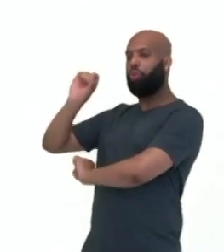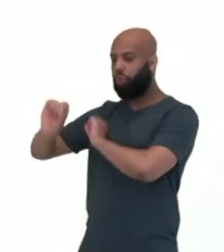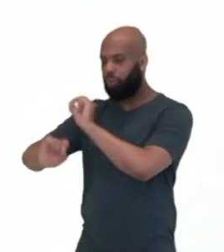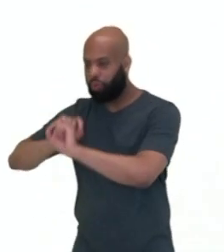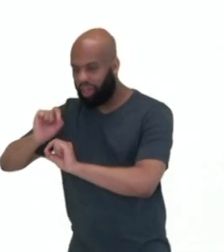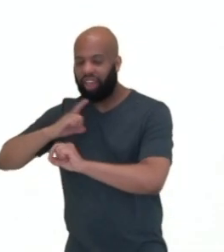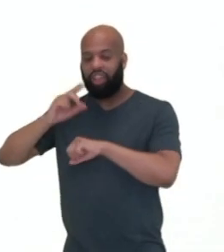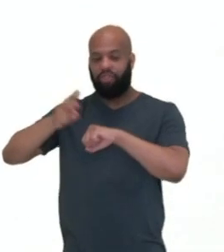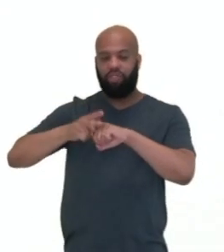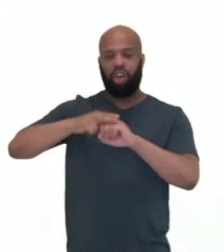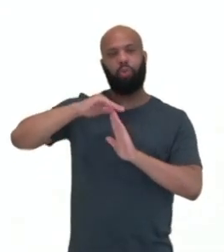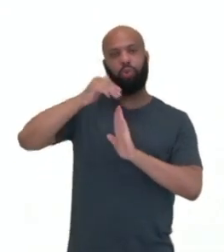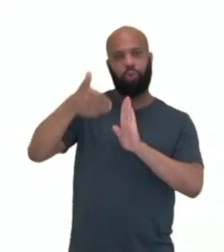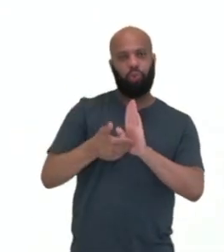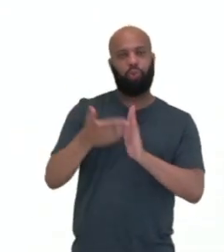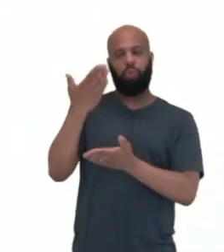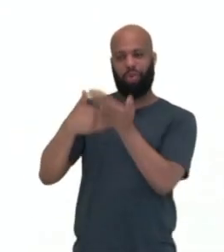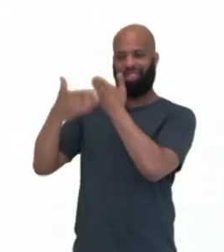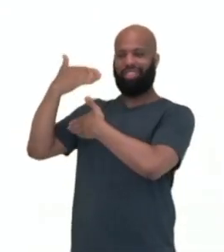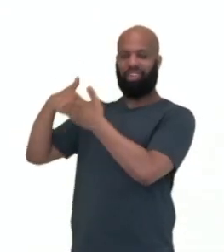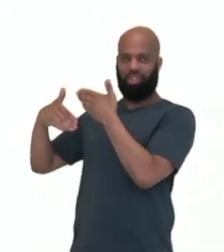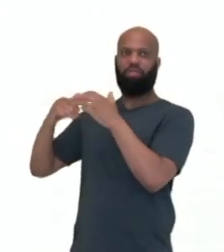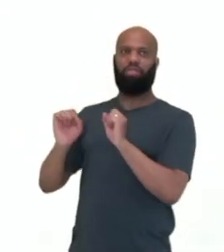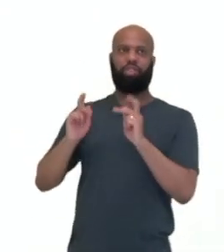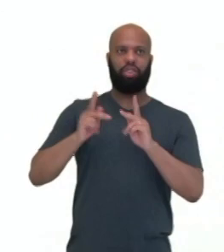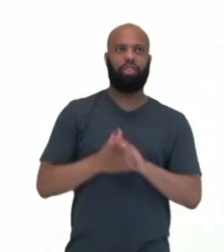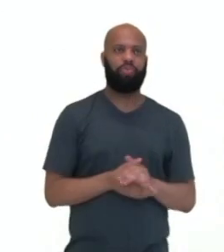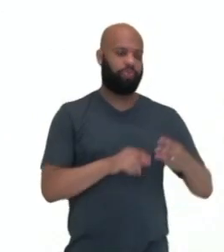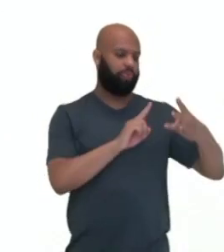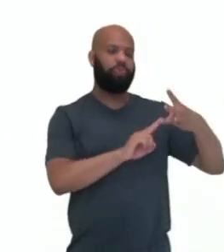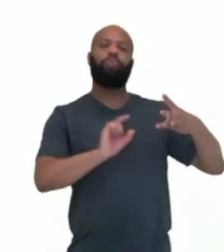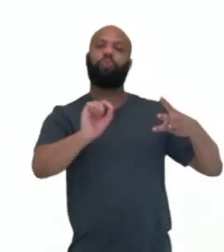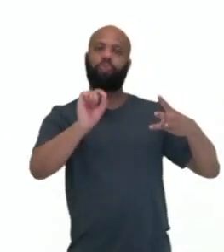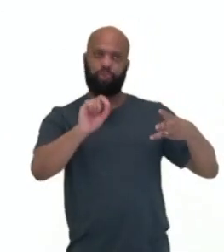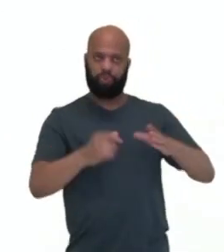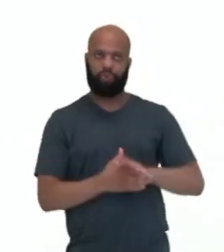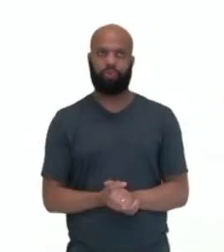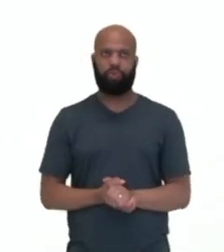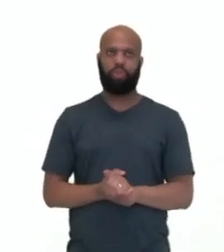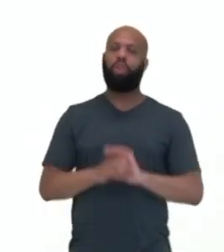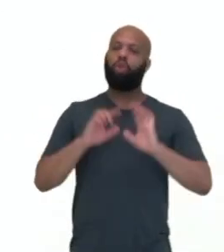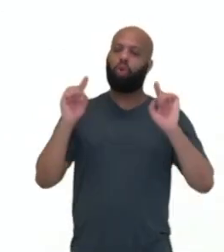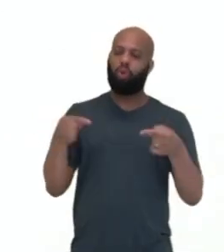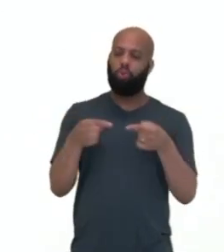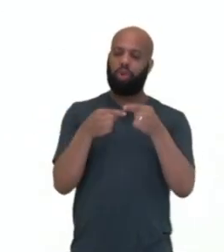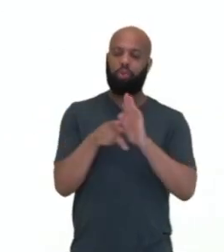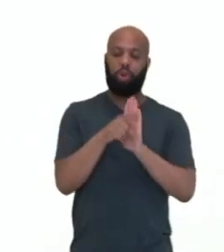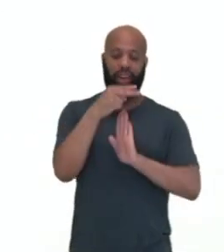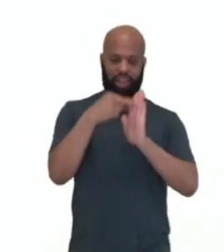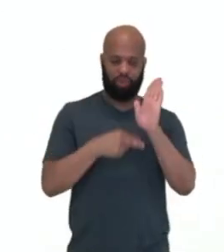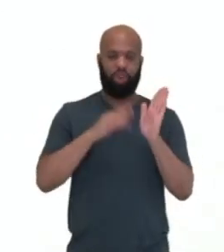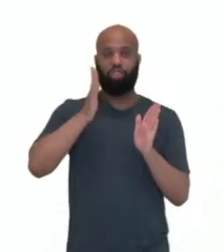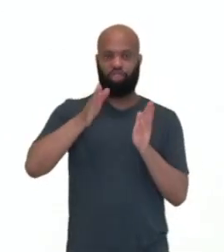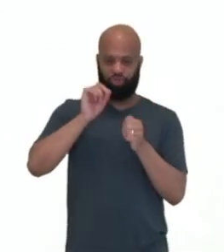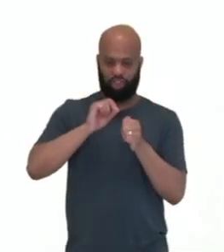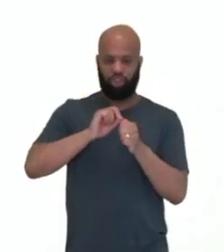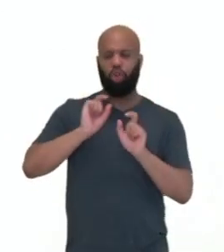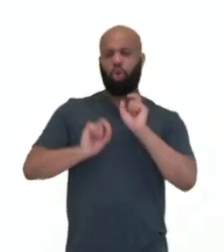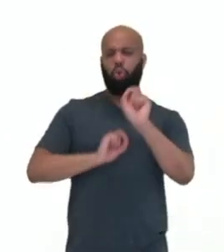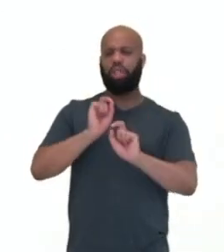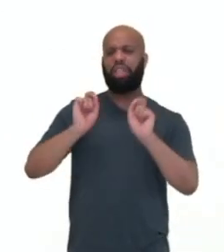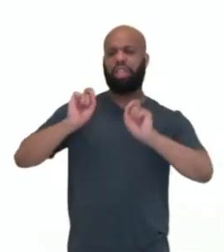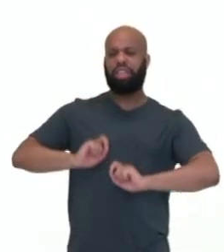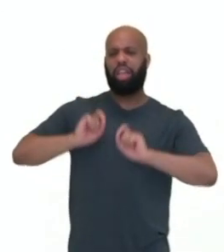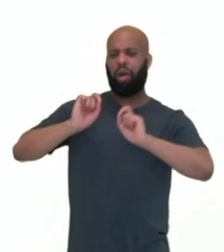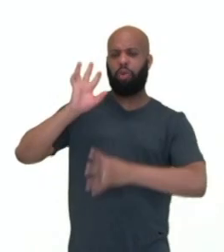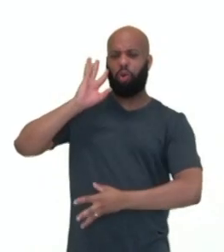verbos estão todos aqui no passado, por exemplo. Na letra C, de acordo com a leitura que realizamos, o que